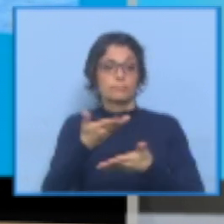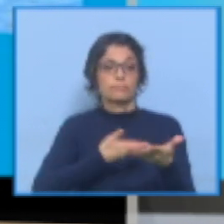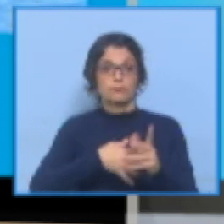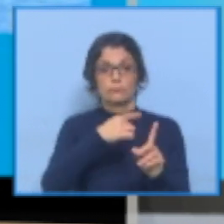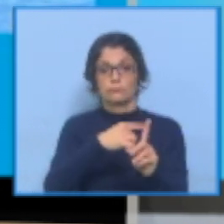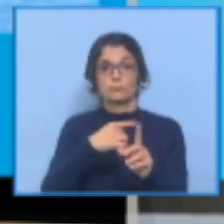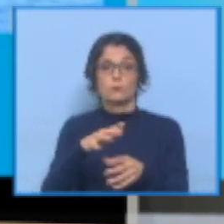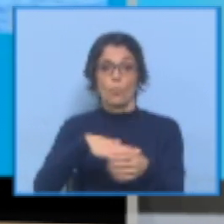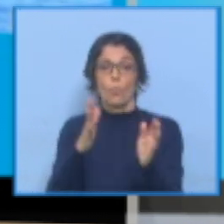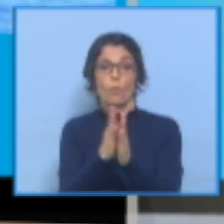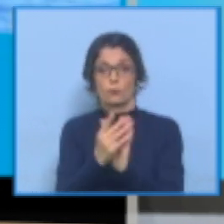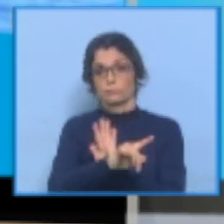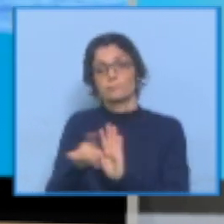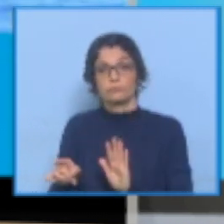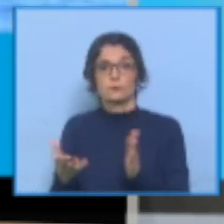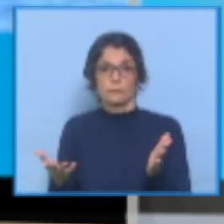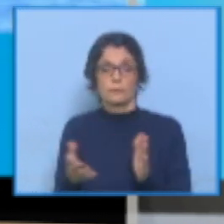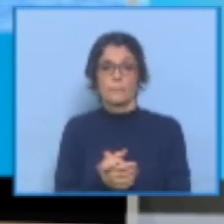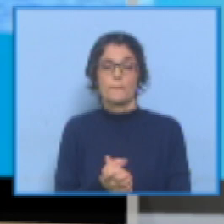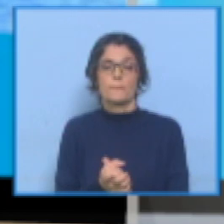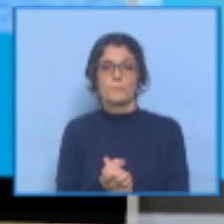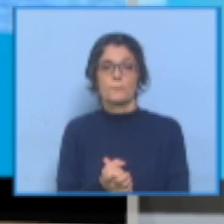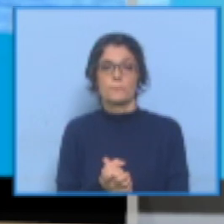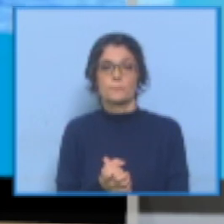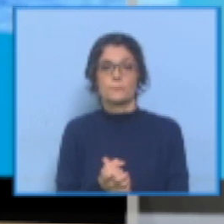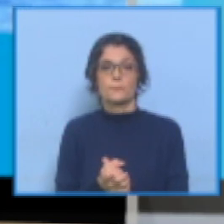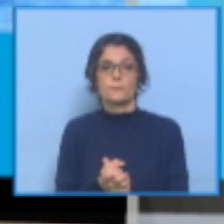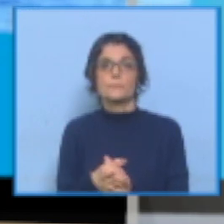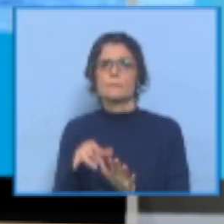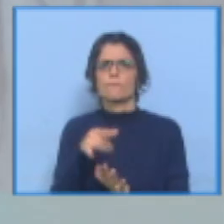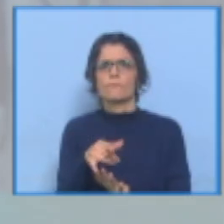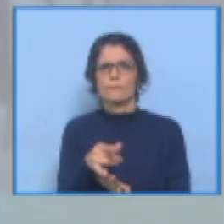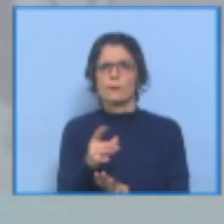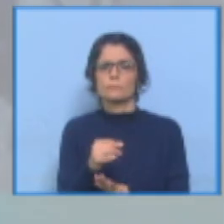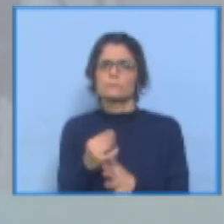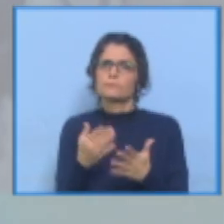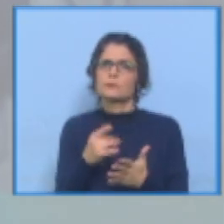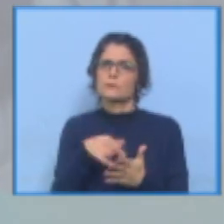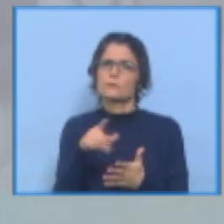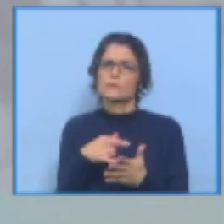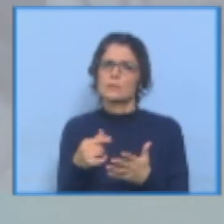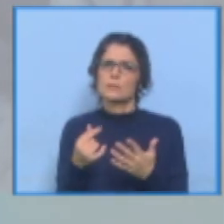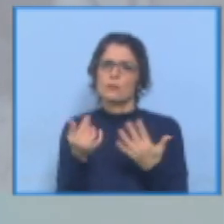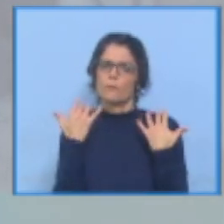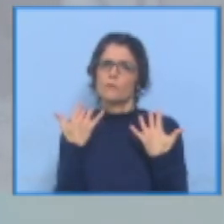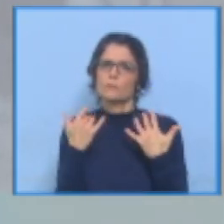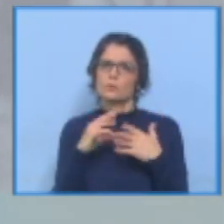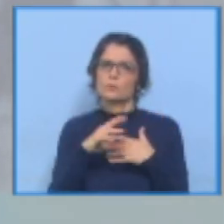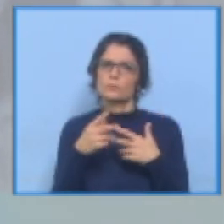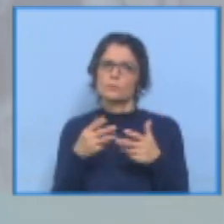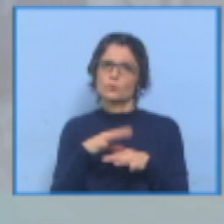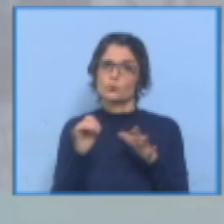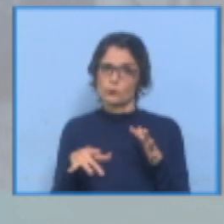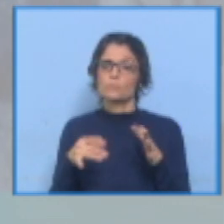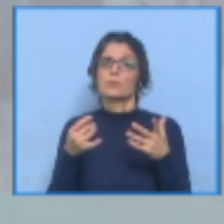população, da comunidade também a esta atividade. São ocasiões onde aliam sempre à informação sobre a liberdade religiosa no mundo, também a